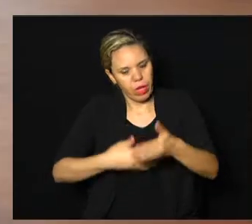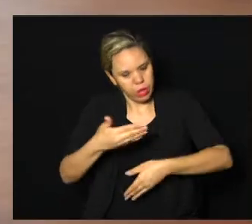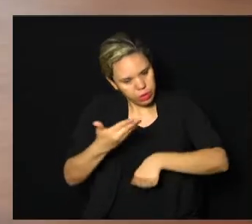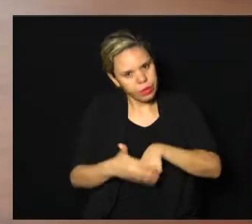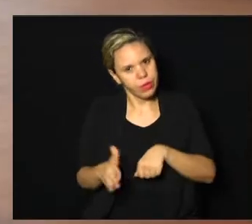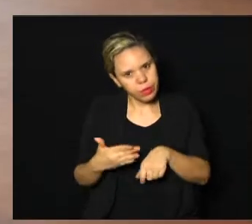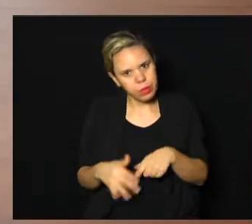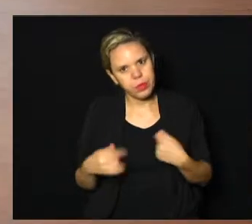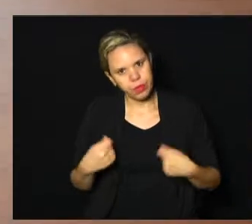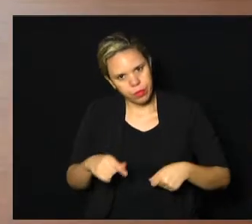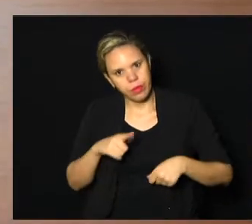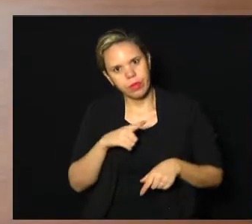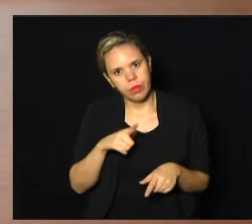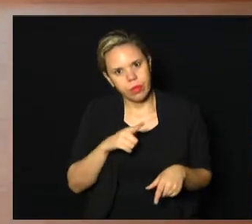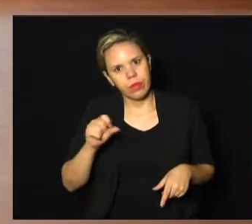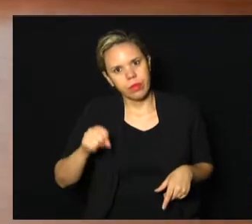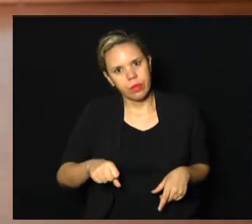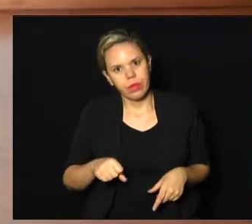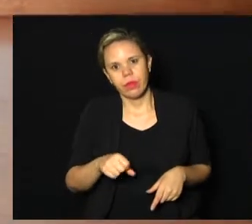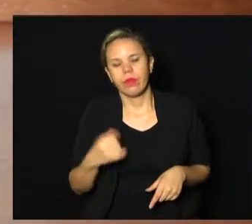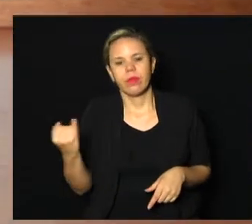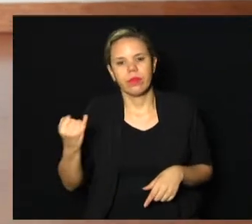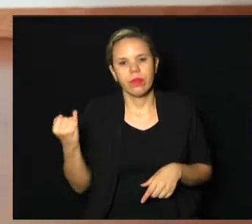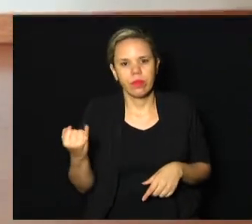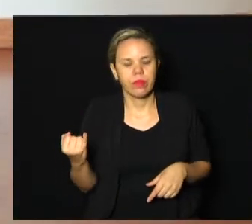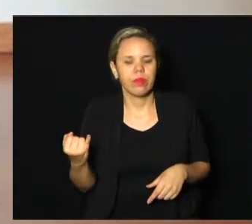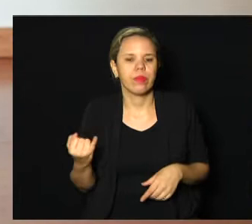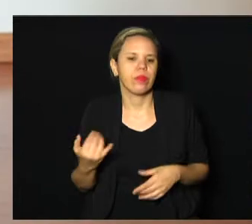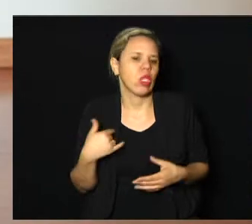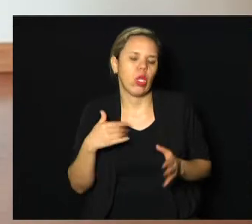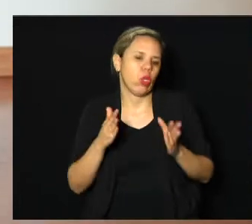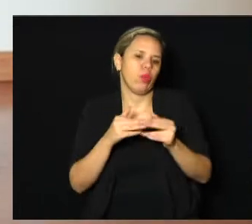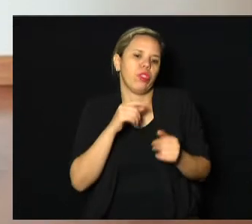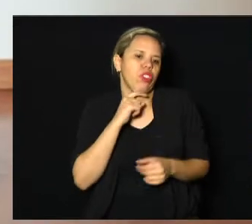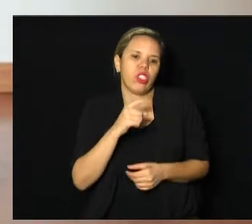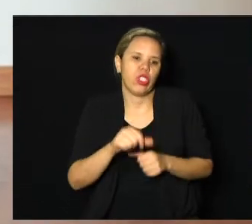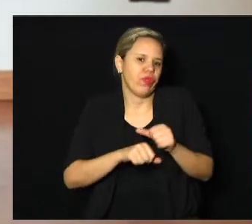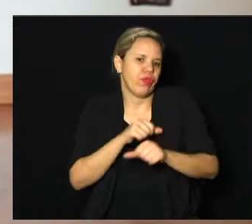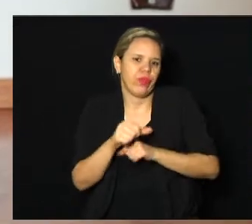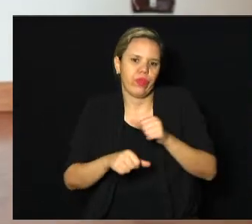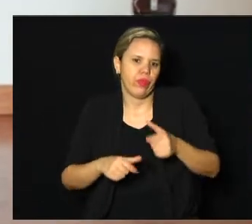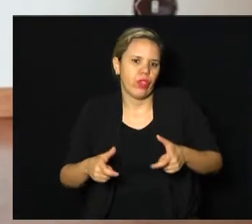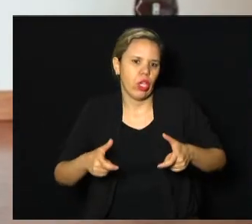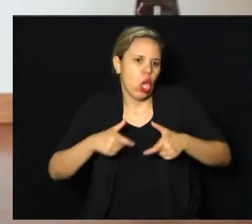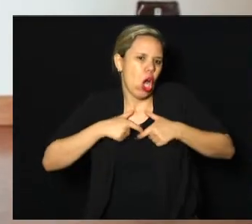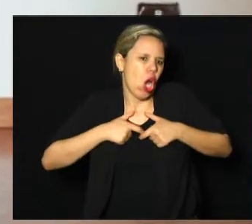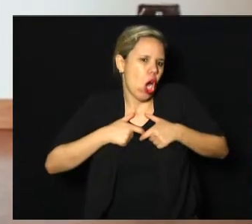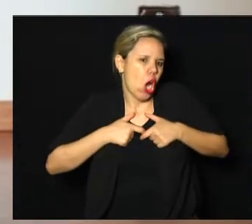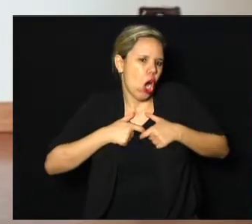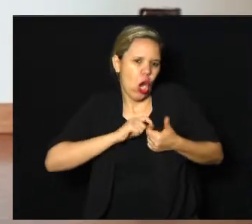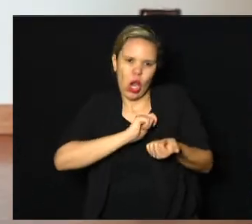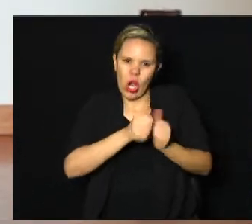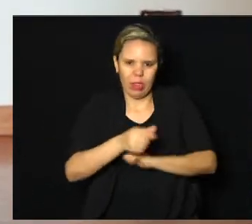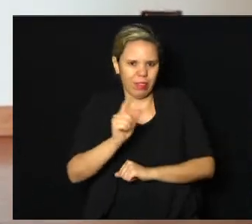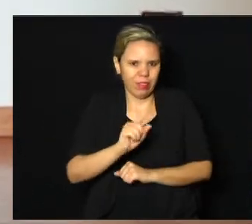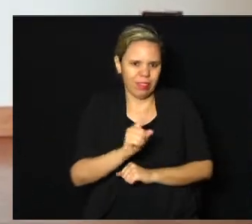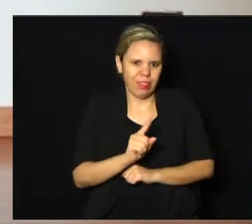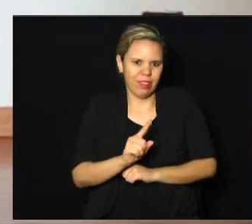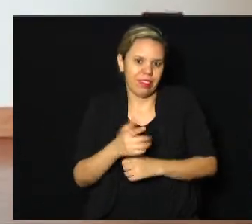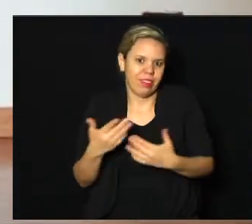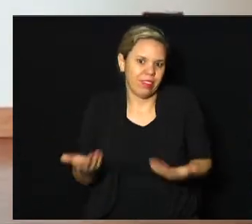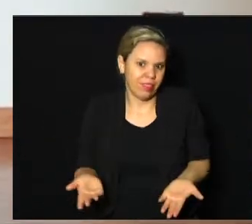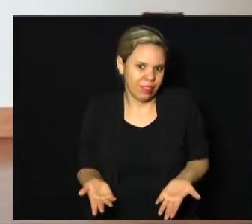treino, né? Treino, atividade física, enfim, não estou pedindo para ninguém virar medalhista olímpico, Nenhum né? atleta, né?